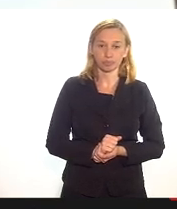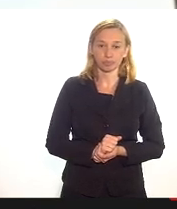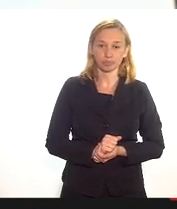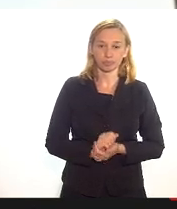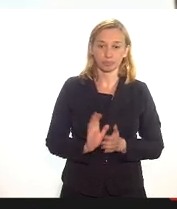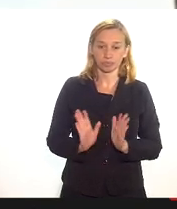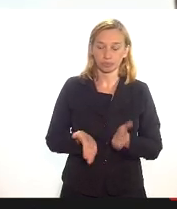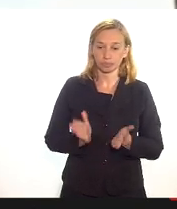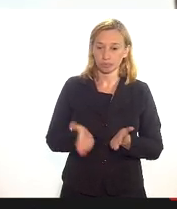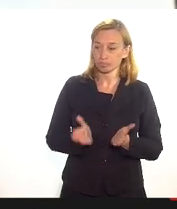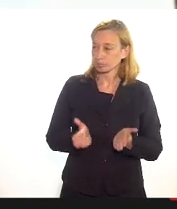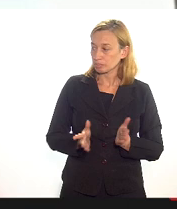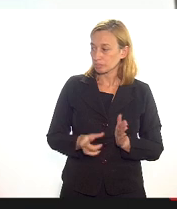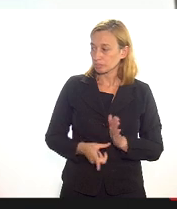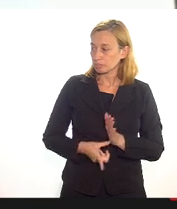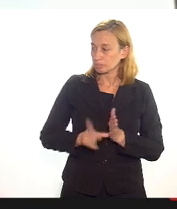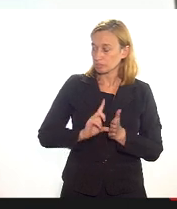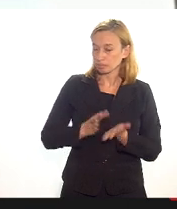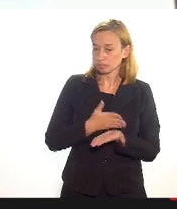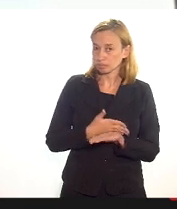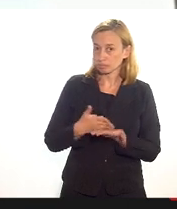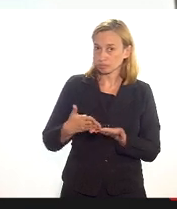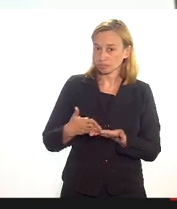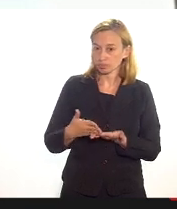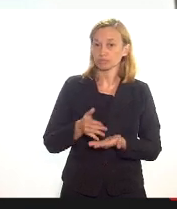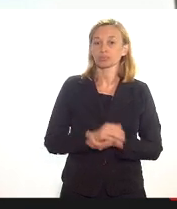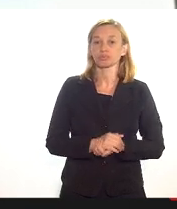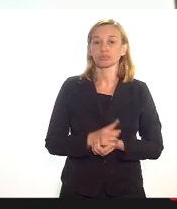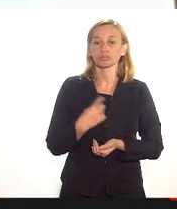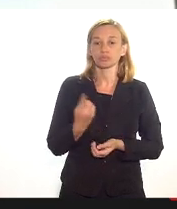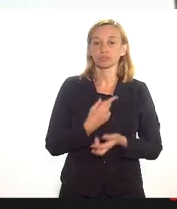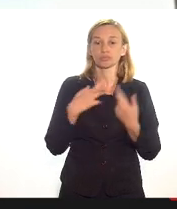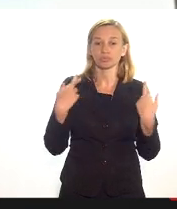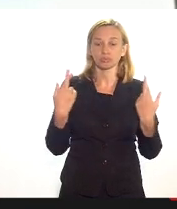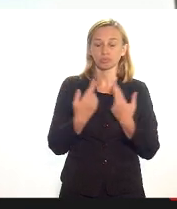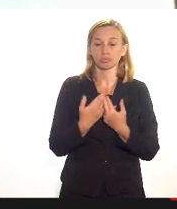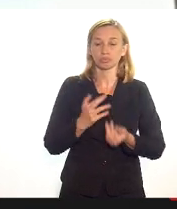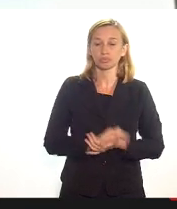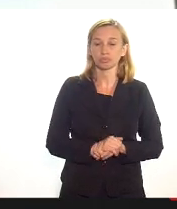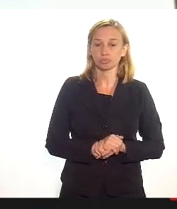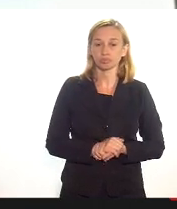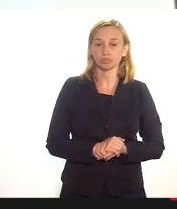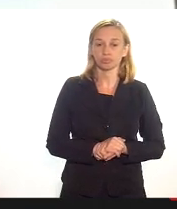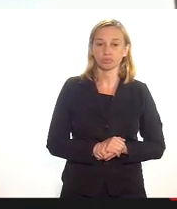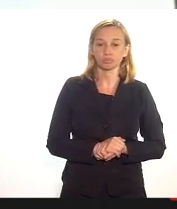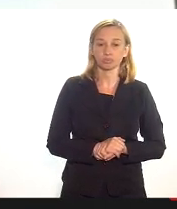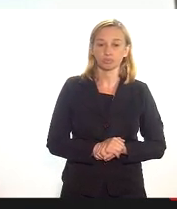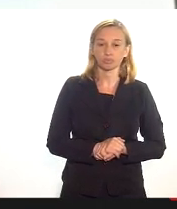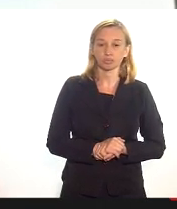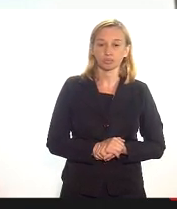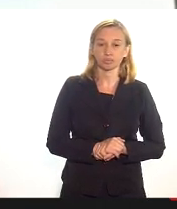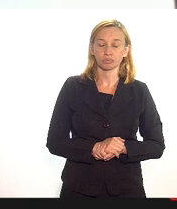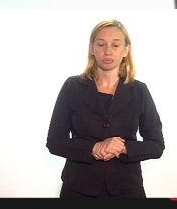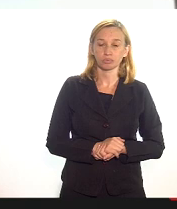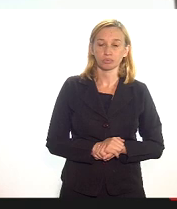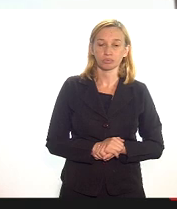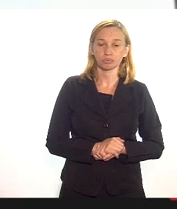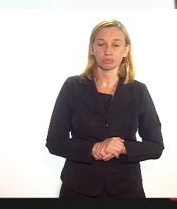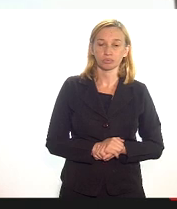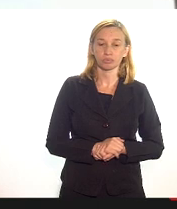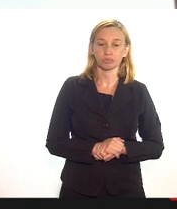hoje, antes de começar a nossa reunião, eu resolvi entrar no meu